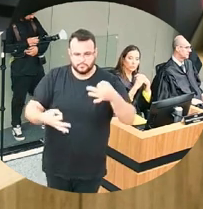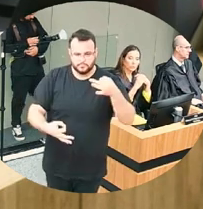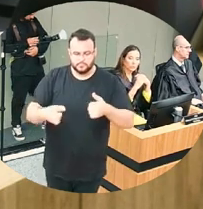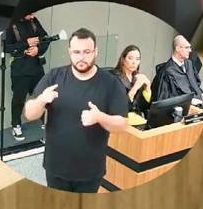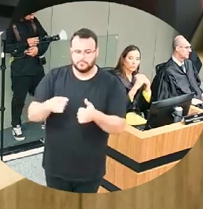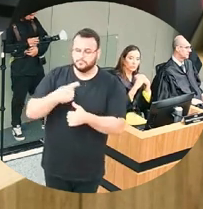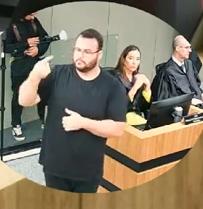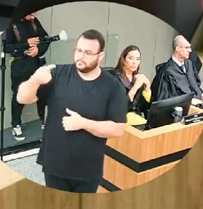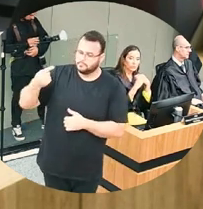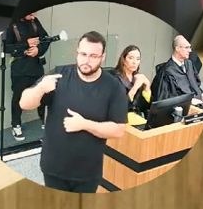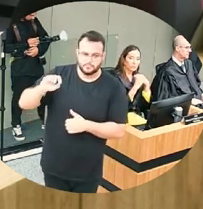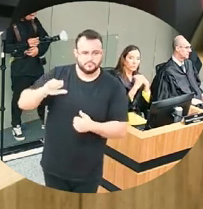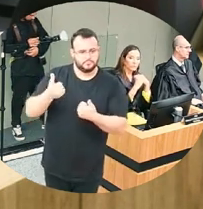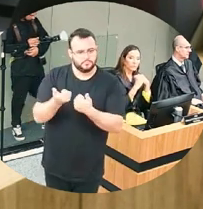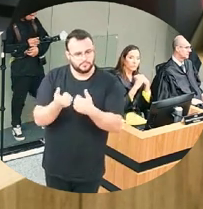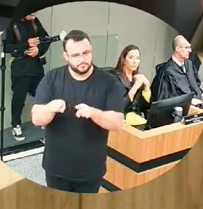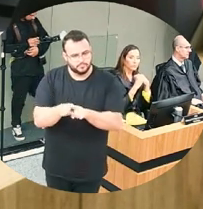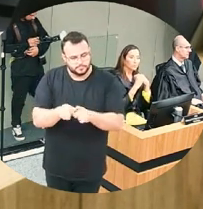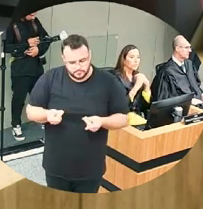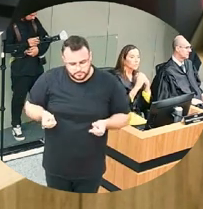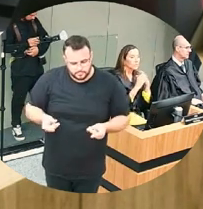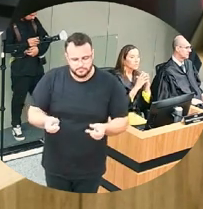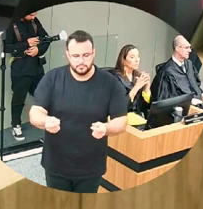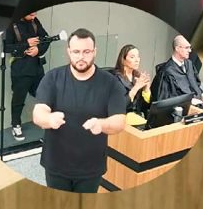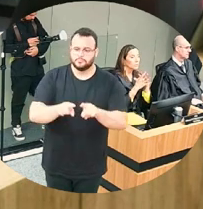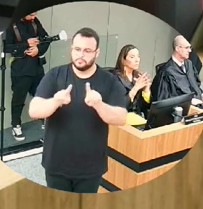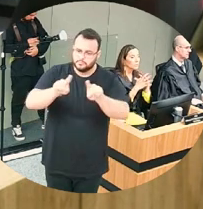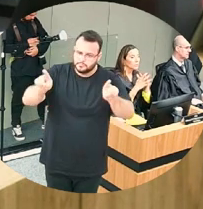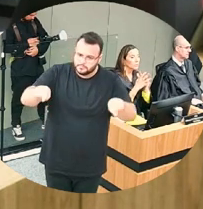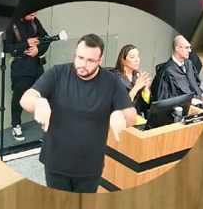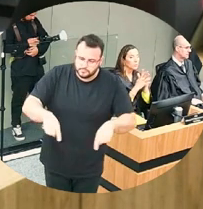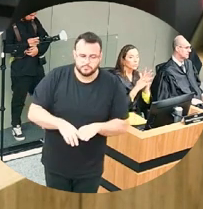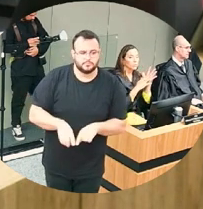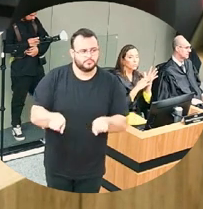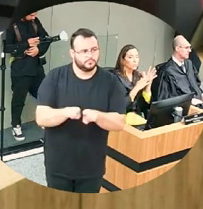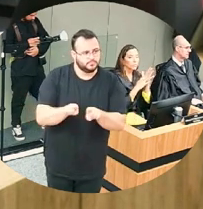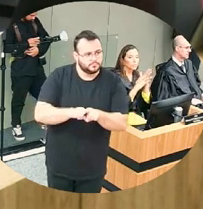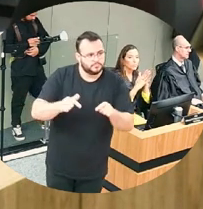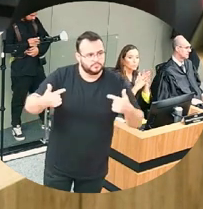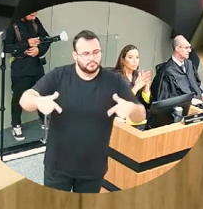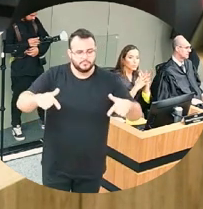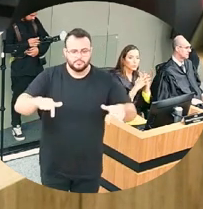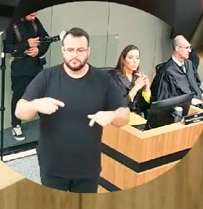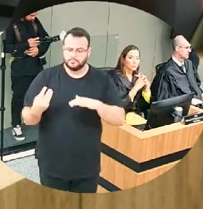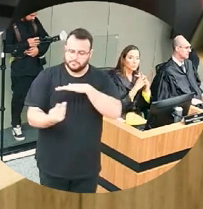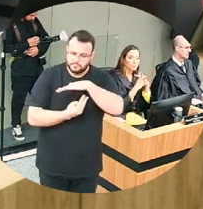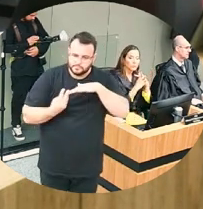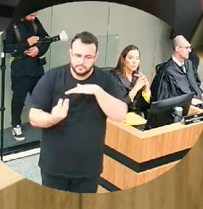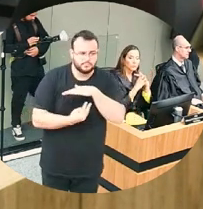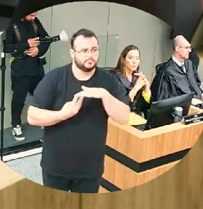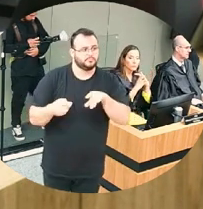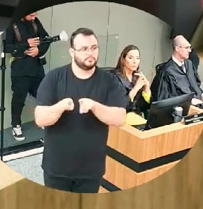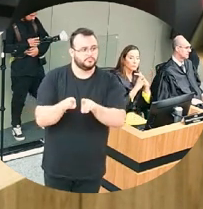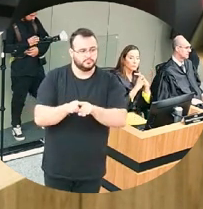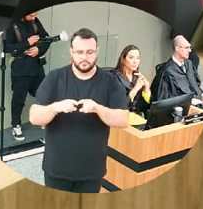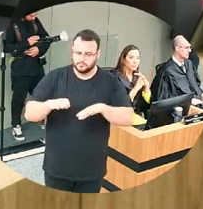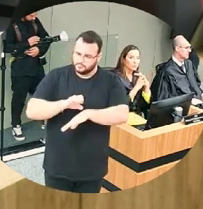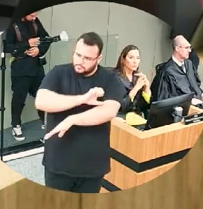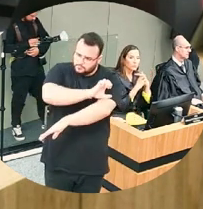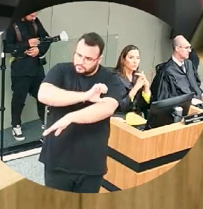primeiro grau titulares e substitutos servidores trabalhadores terceirizados e